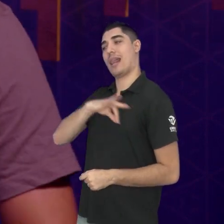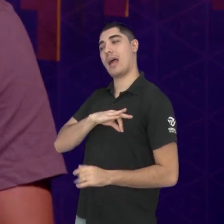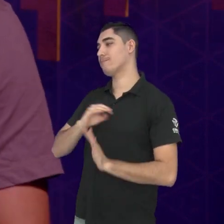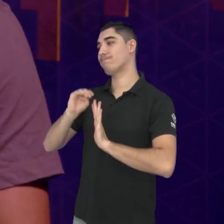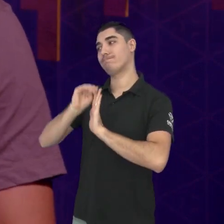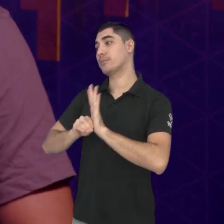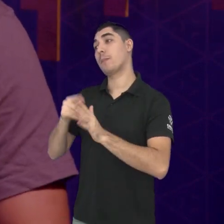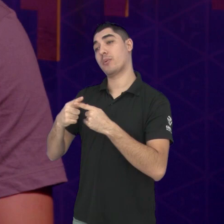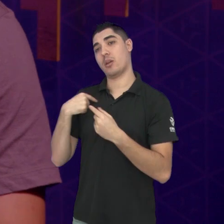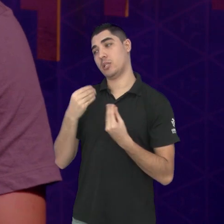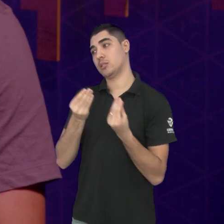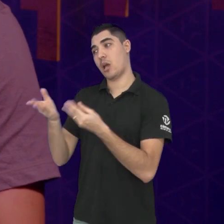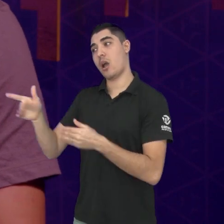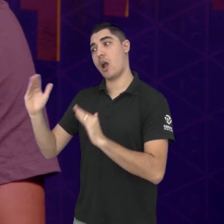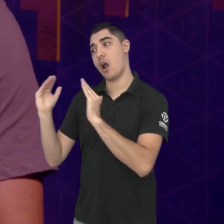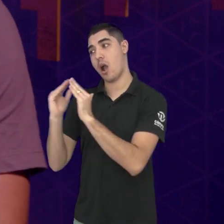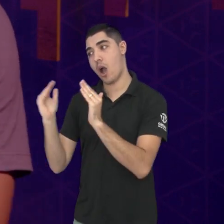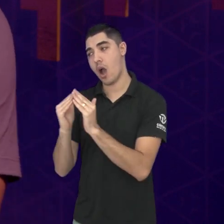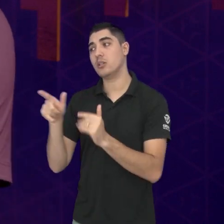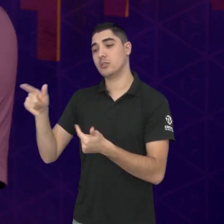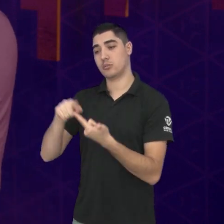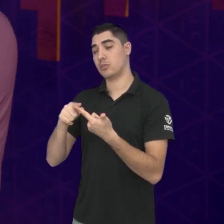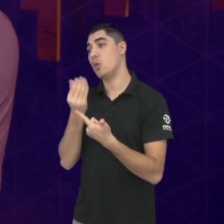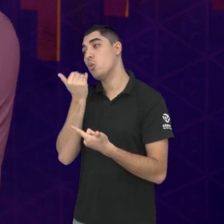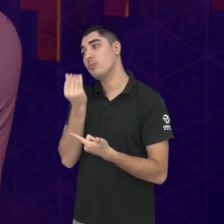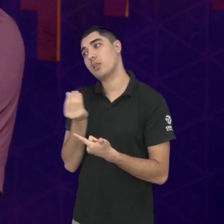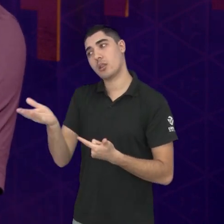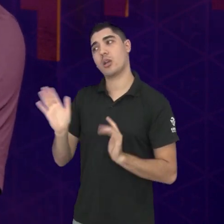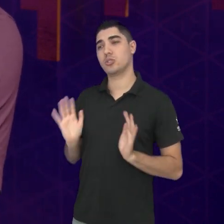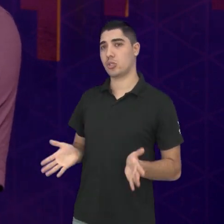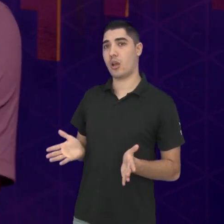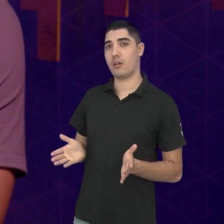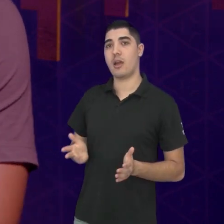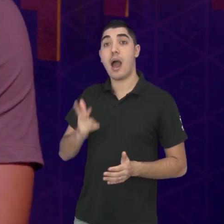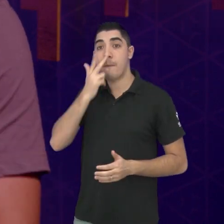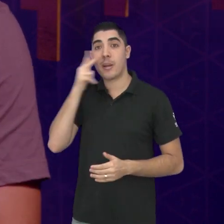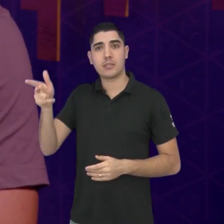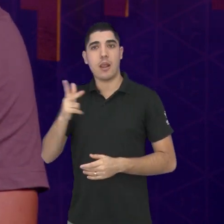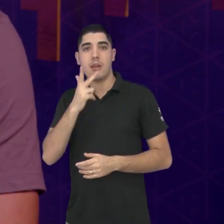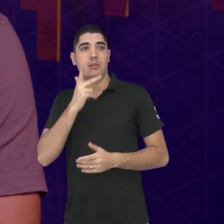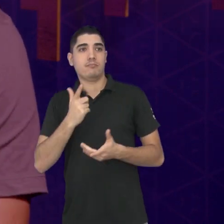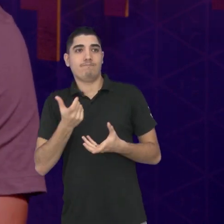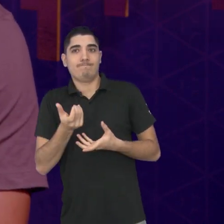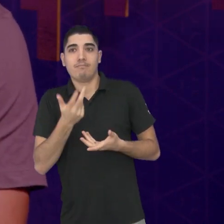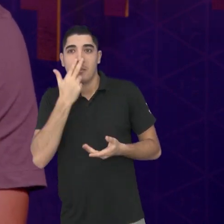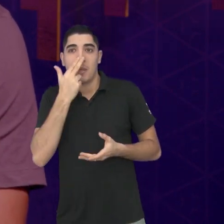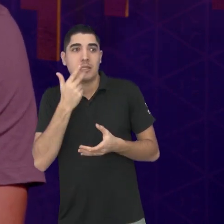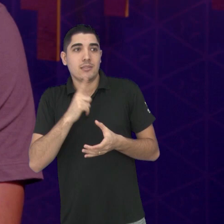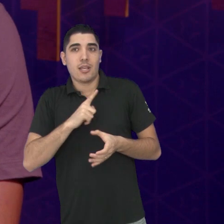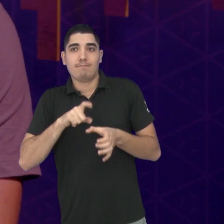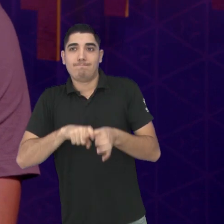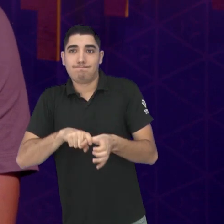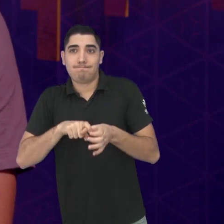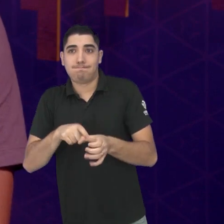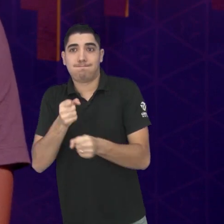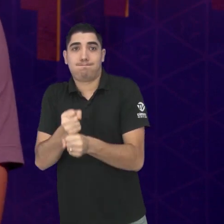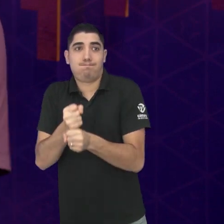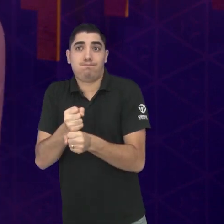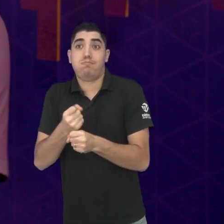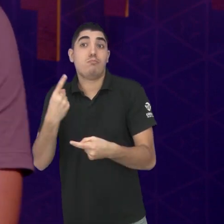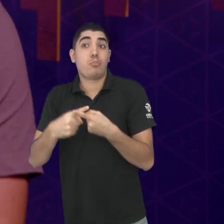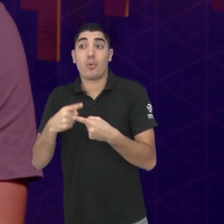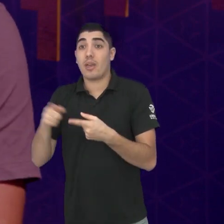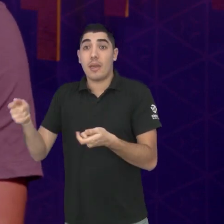Então todo mês ele vai ter esse gasto fixo com o patrão, então ele vai ficar preso ao patrão, porque ele vai trabalhar